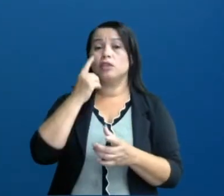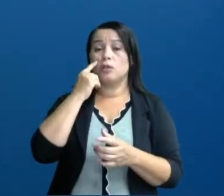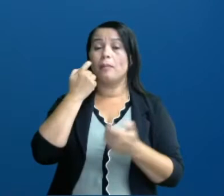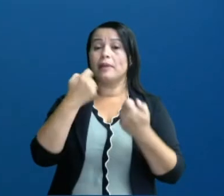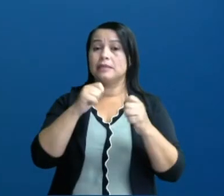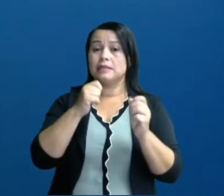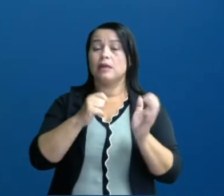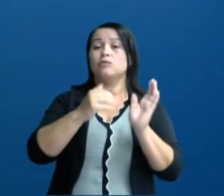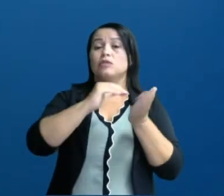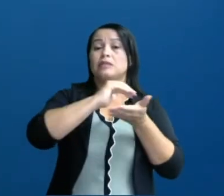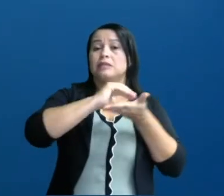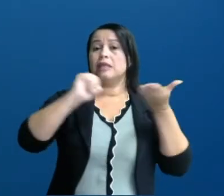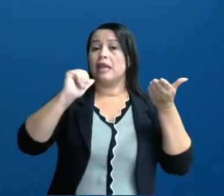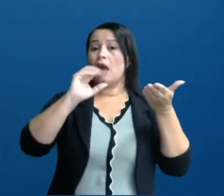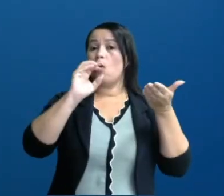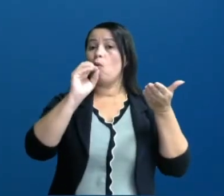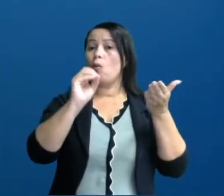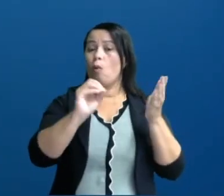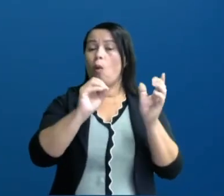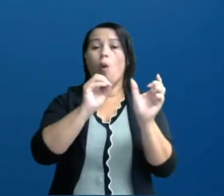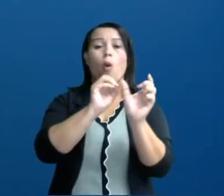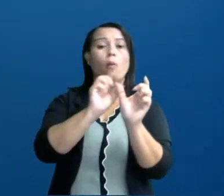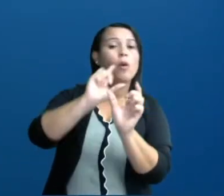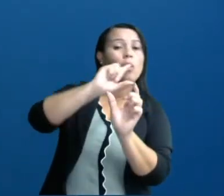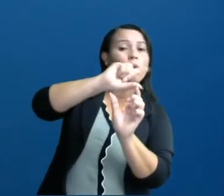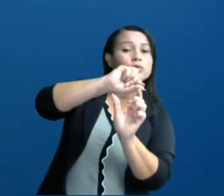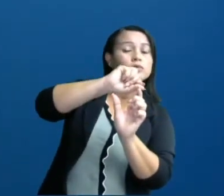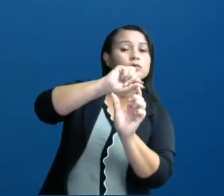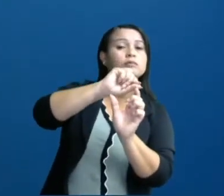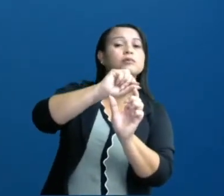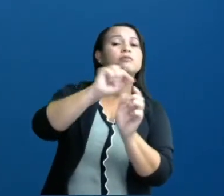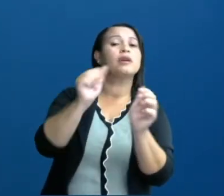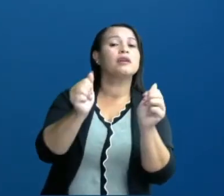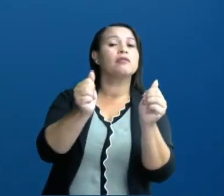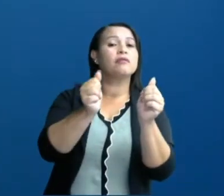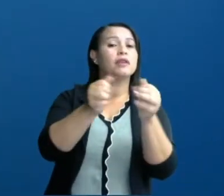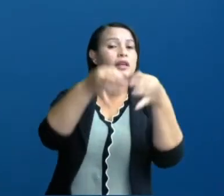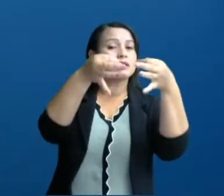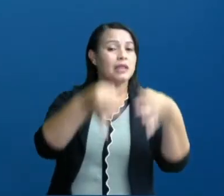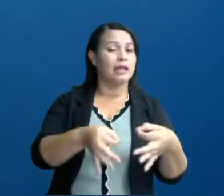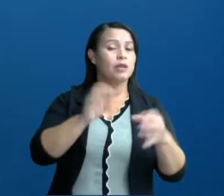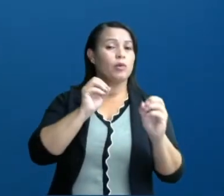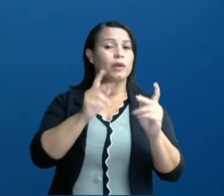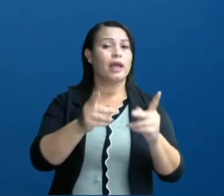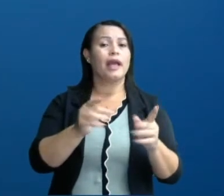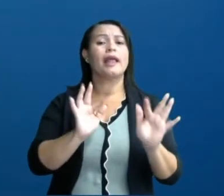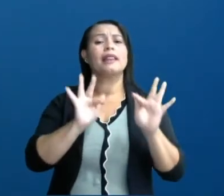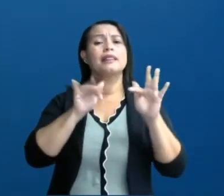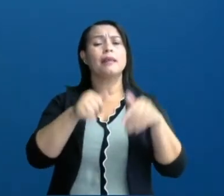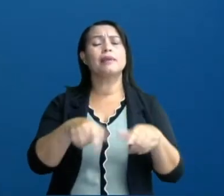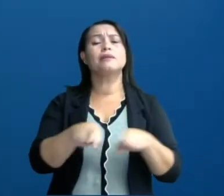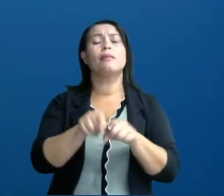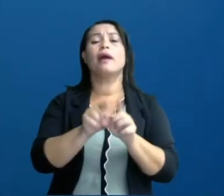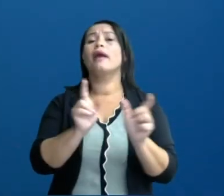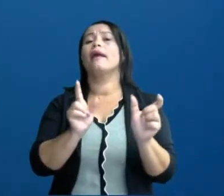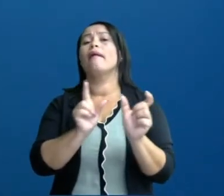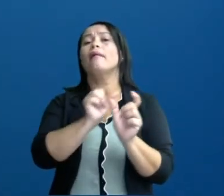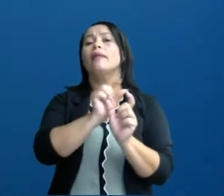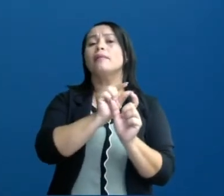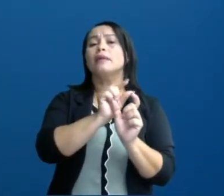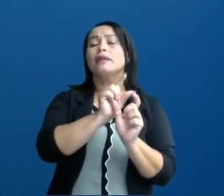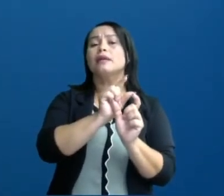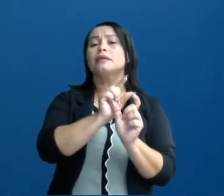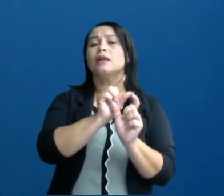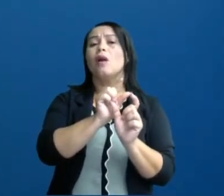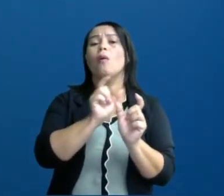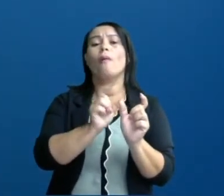gente precisa tirar a letra O para colocar o sufixo para que fique de maneira correta. Terminação eis,